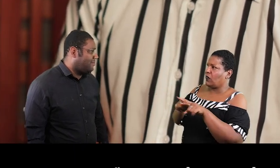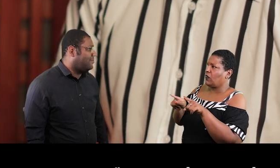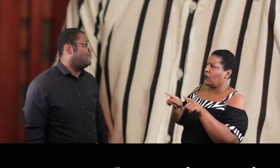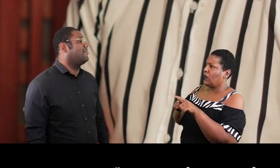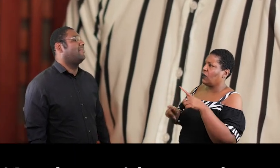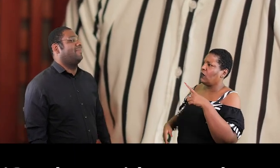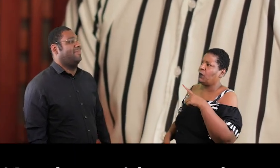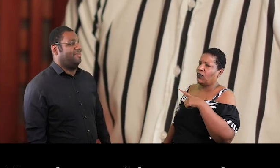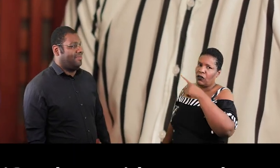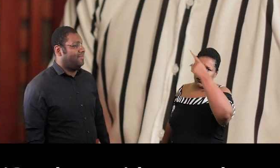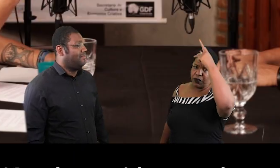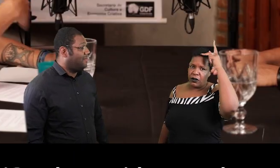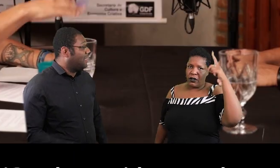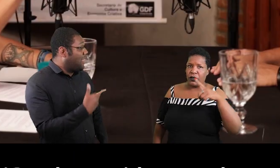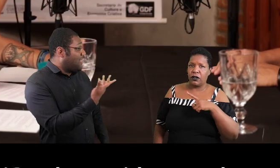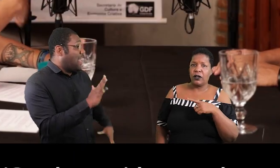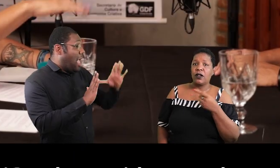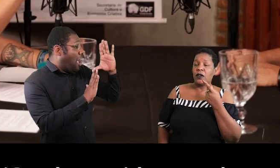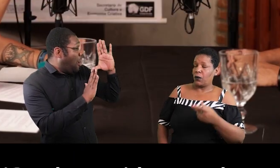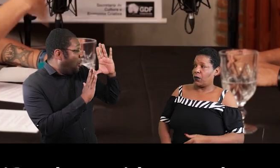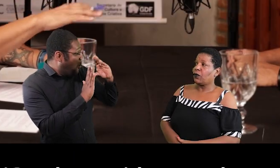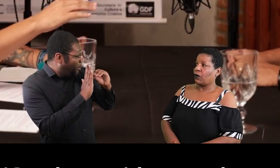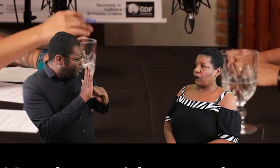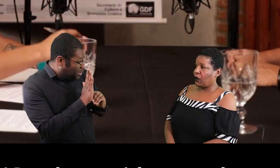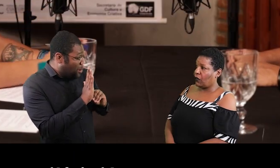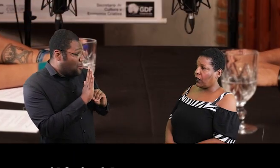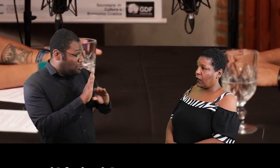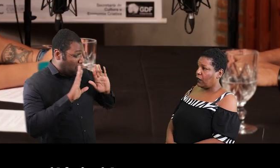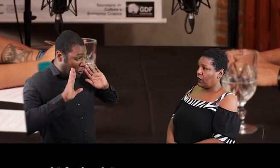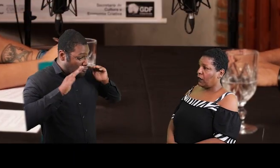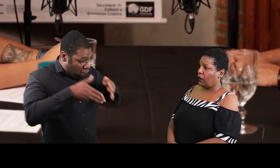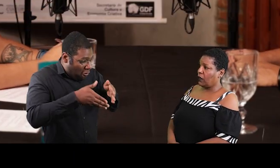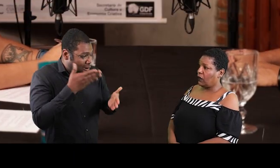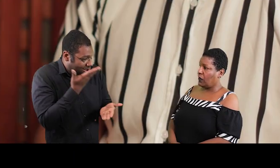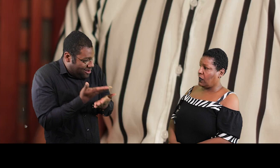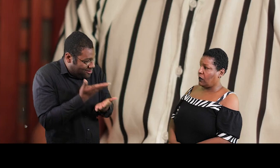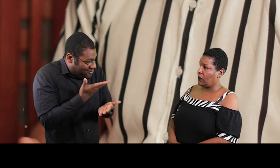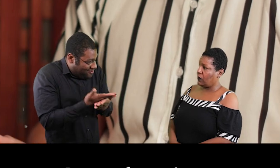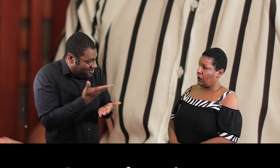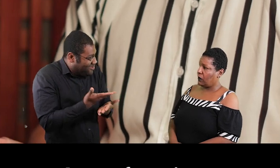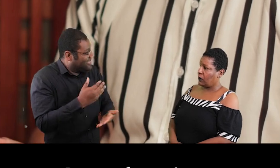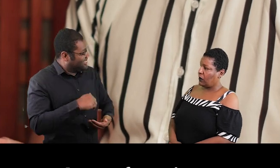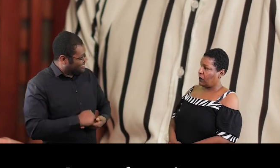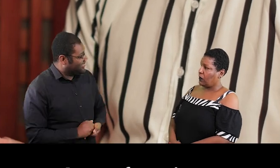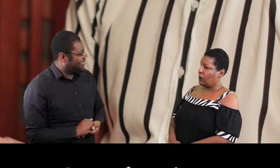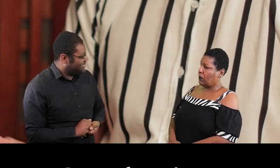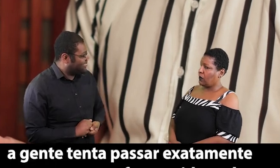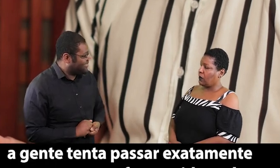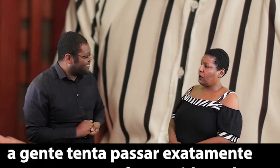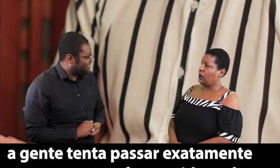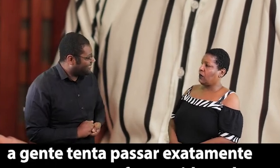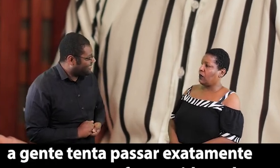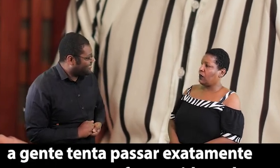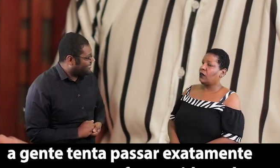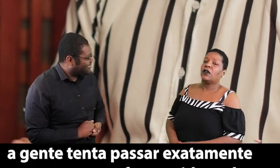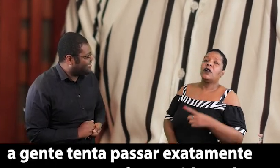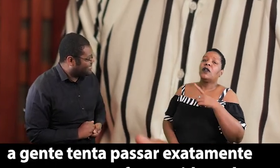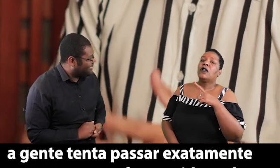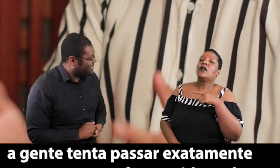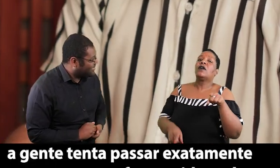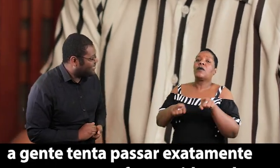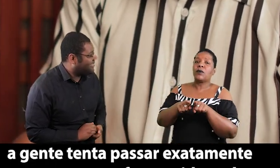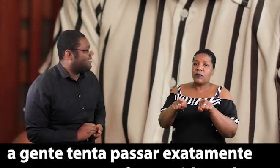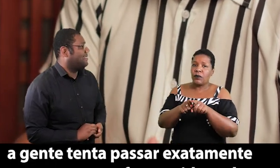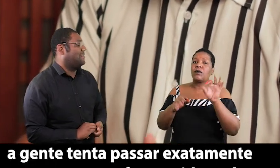gosta de esconder. Pra dar material pra estudar mesmo. Isso, a gente faz assim, a gente tenta